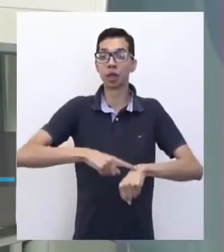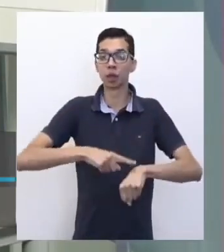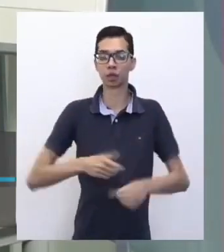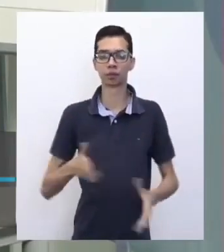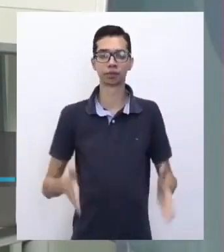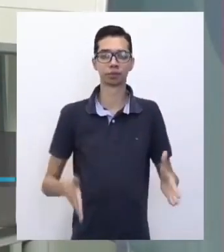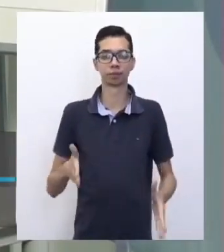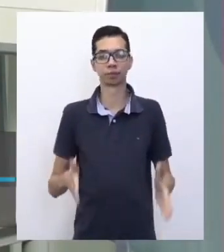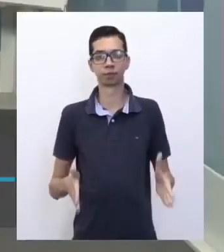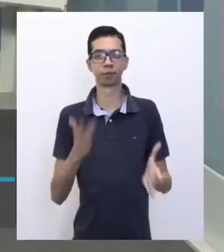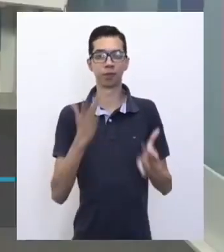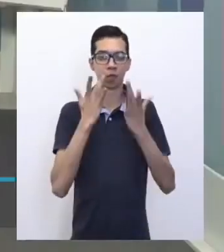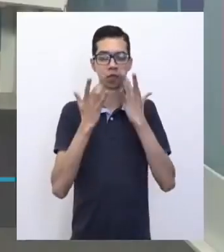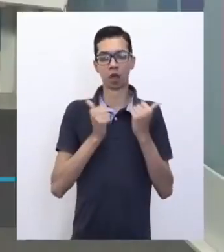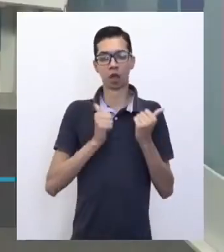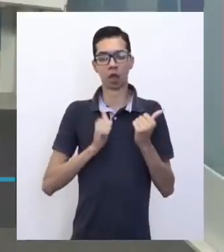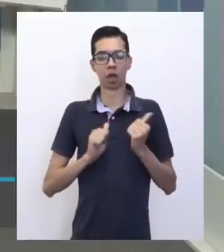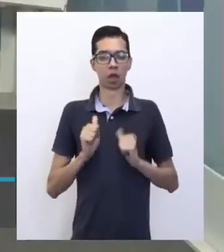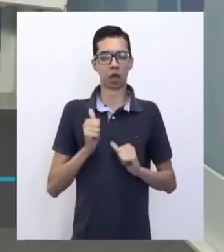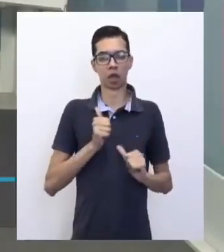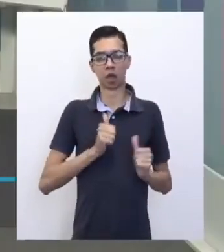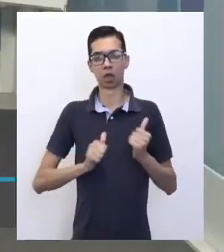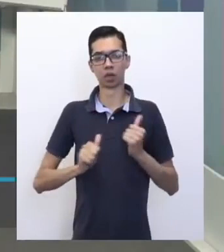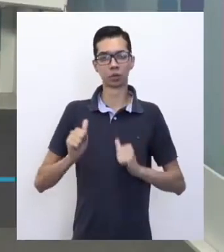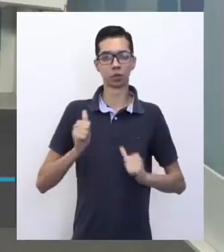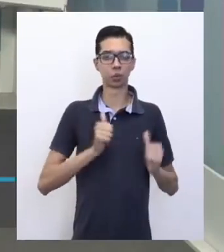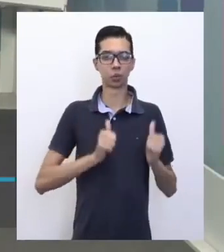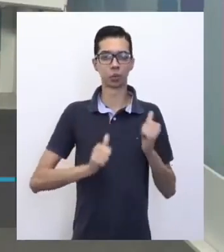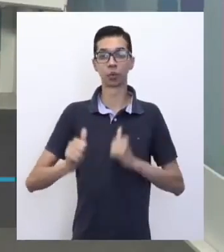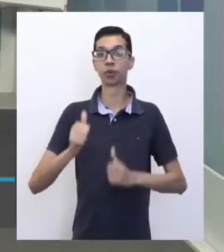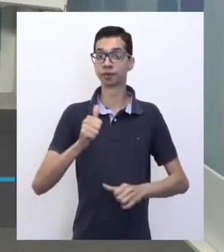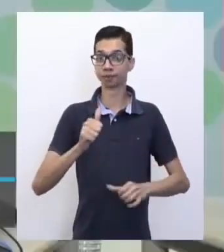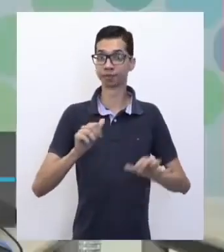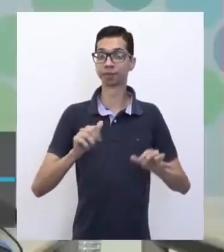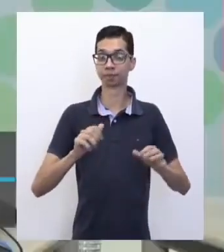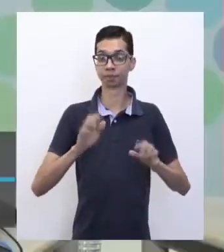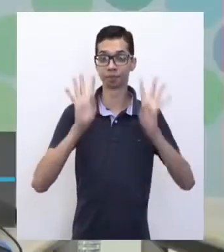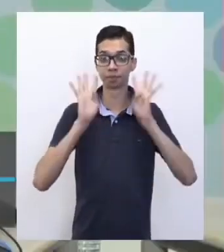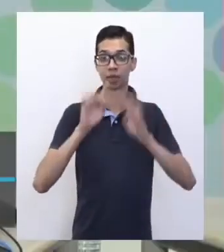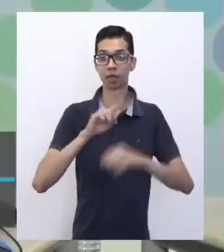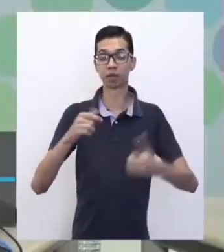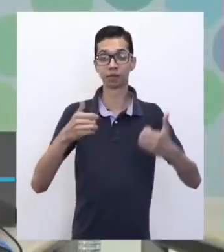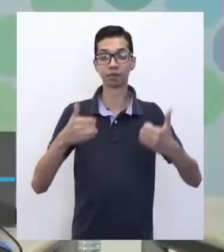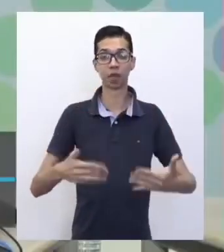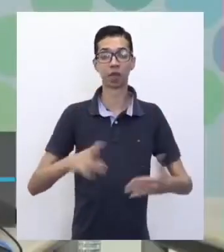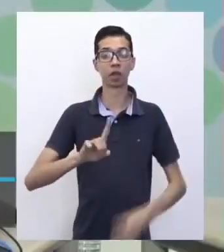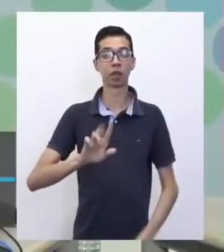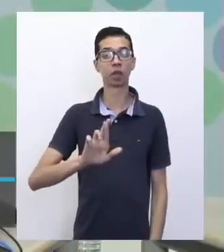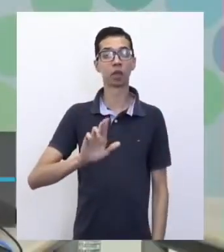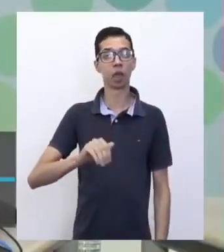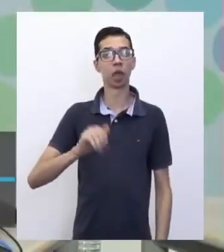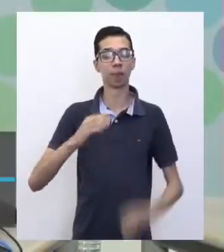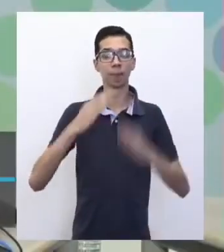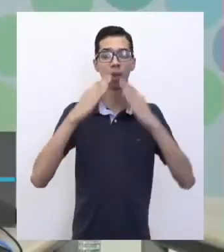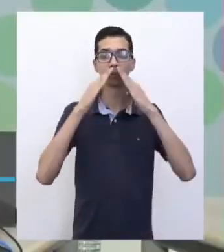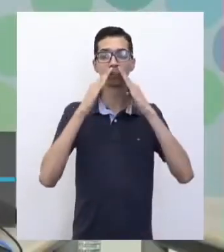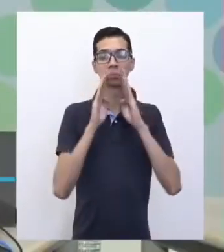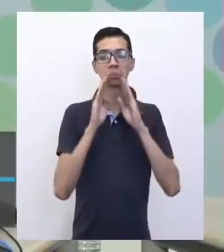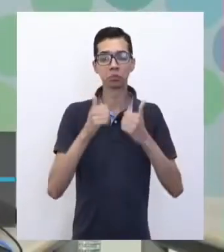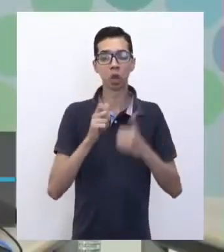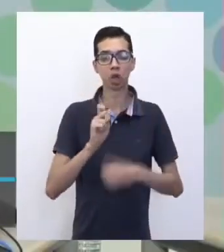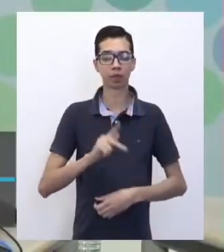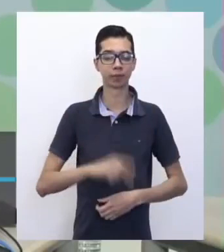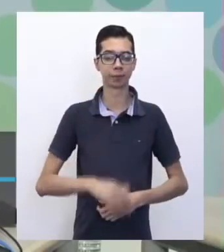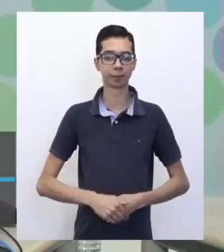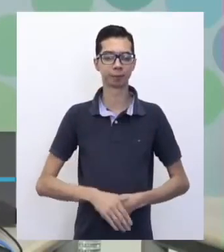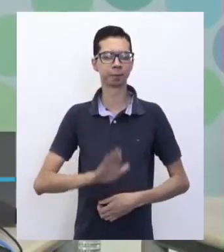atuação. Legal, turma, saiu bastante a palavra drama, drama. Tem a ver, turma, no fim, quem não chegou mais perto, não chegou com